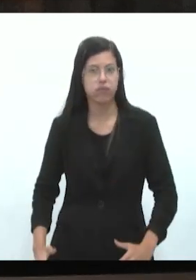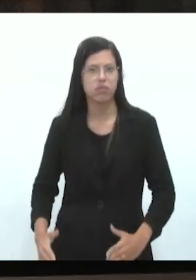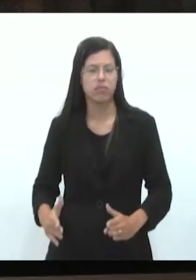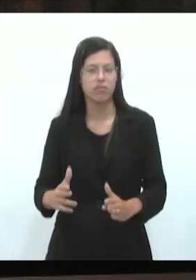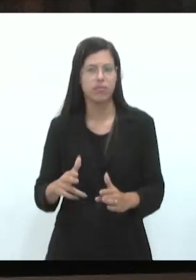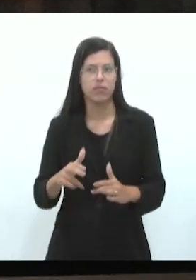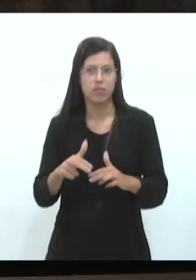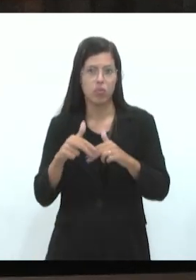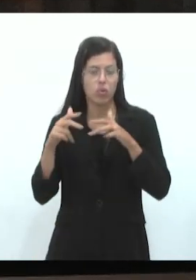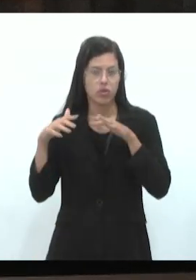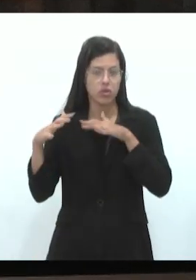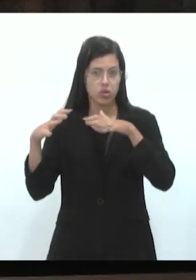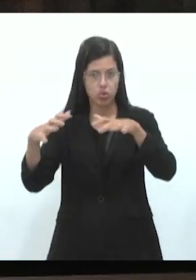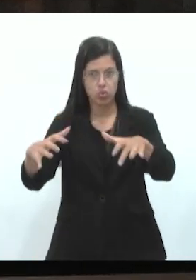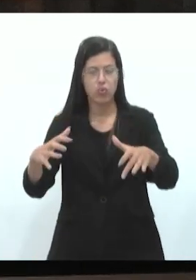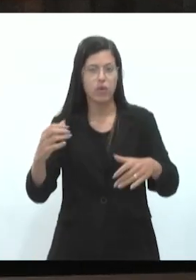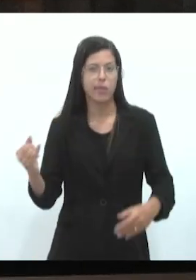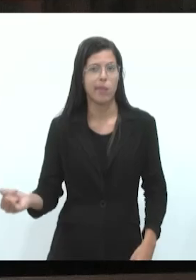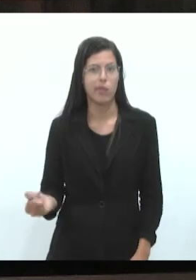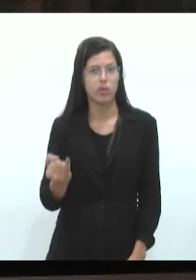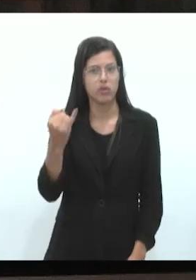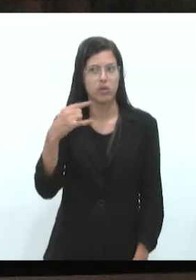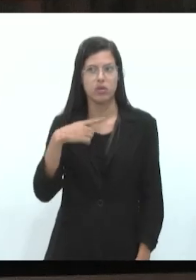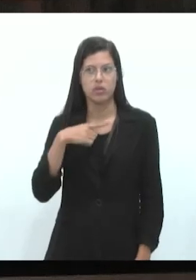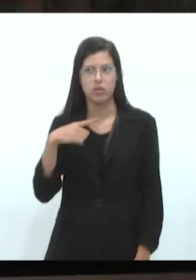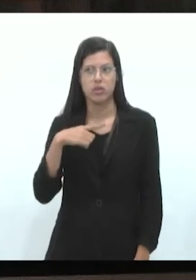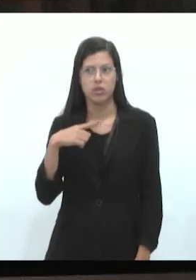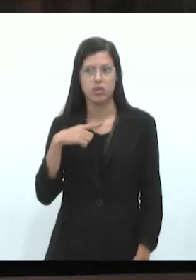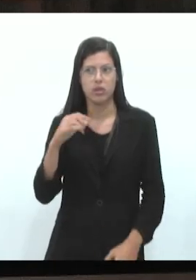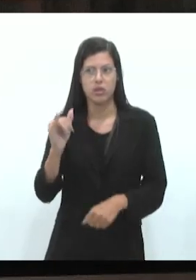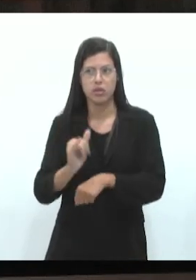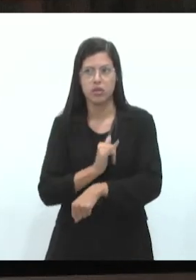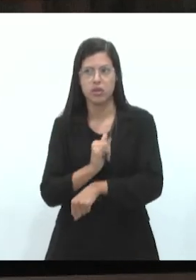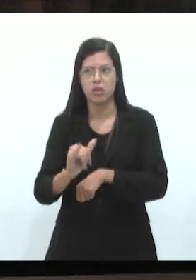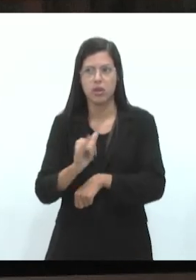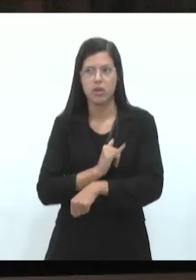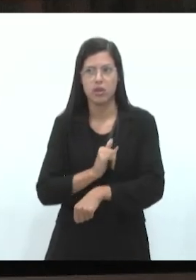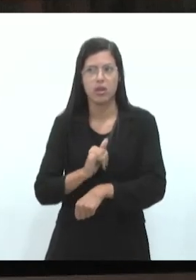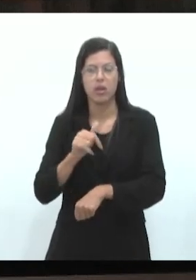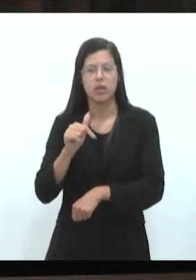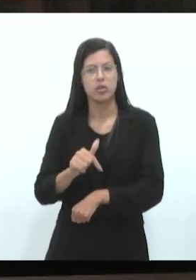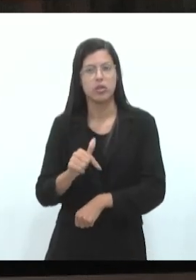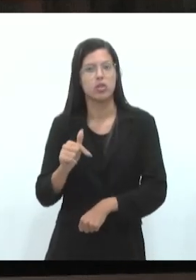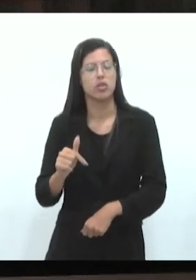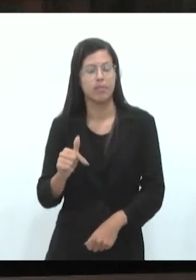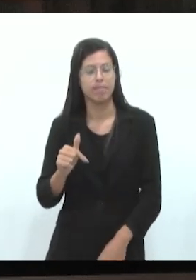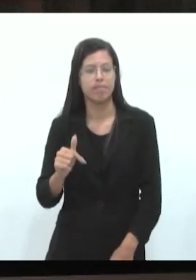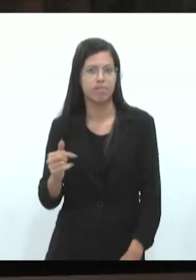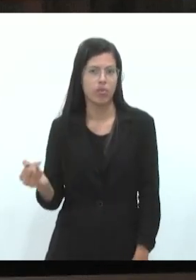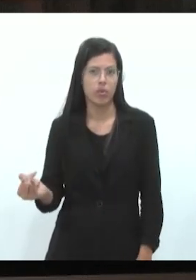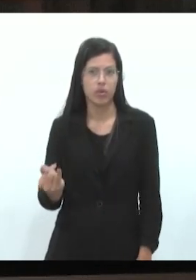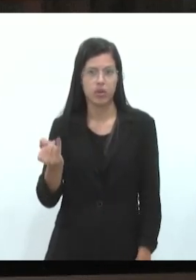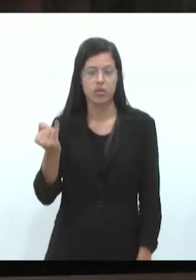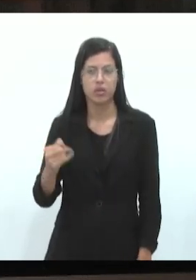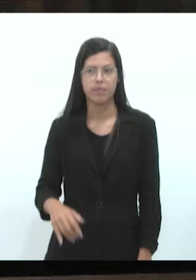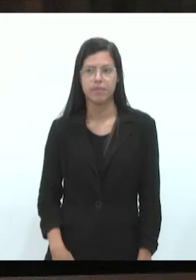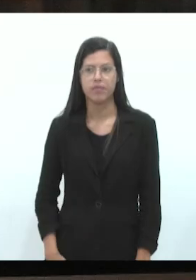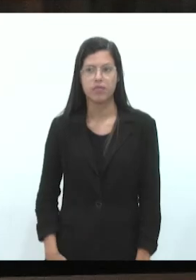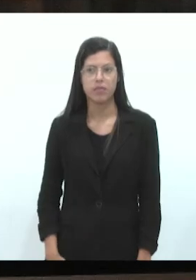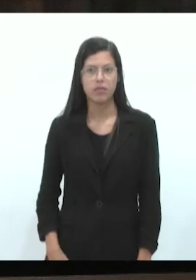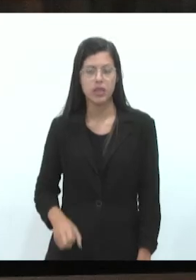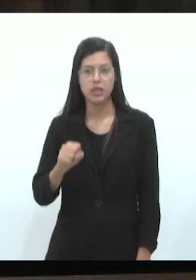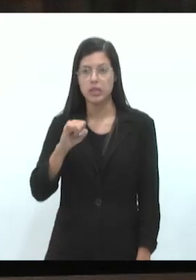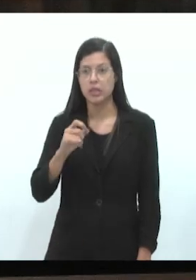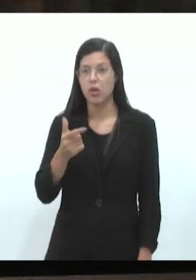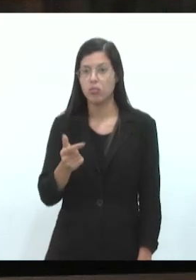nessa mobilização, principalmente dos núcleos comunitários de defesa civil, as NUDECs. São ferramentas importantíssimas. Logo, sem as